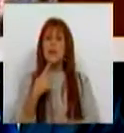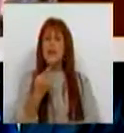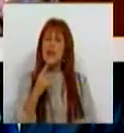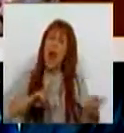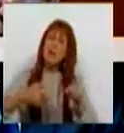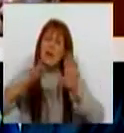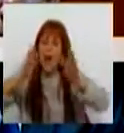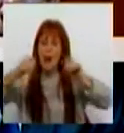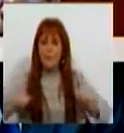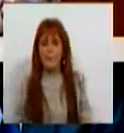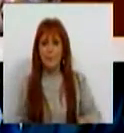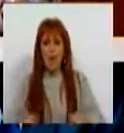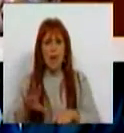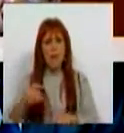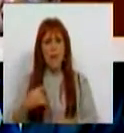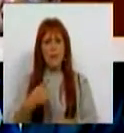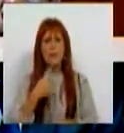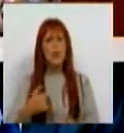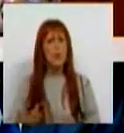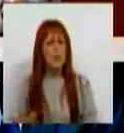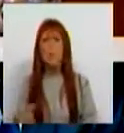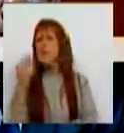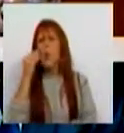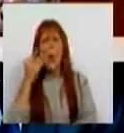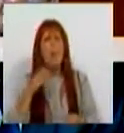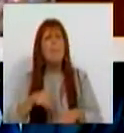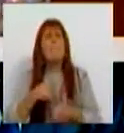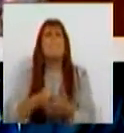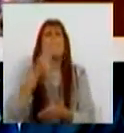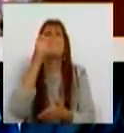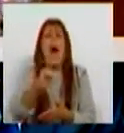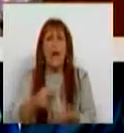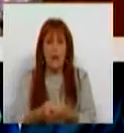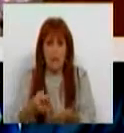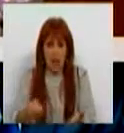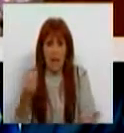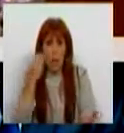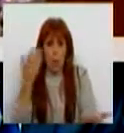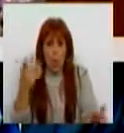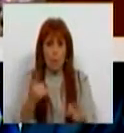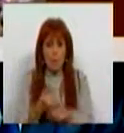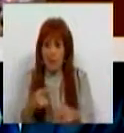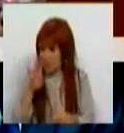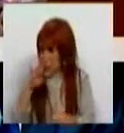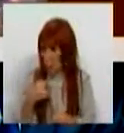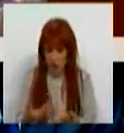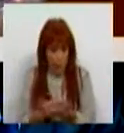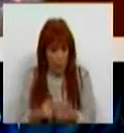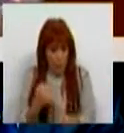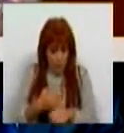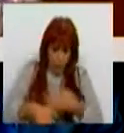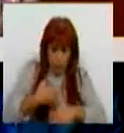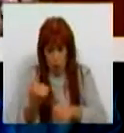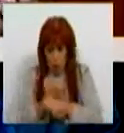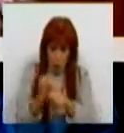uma alternativa. E quando perguntam, mas como é que se paga? Paga-se precisamente porque se nós tivermos uma economia a